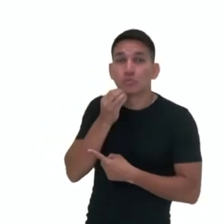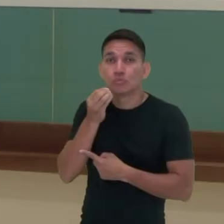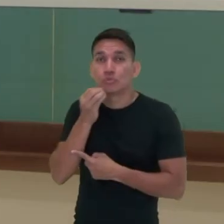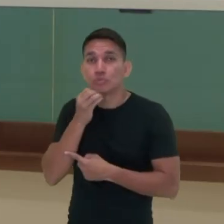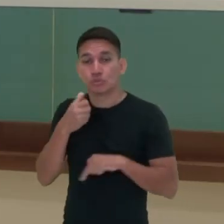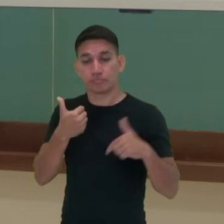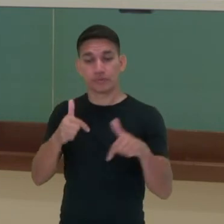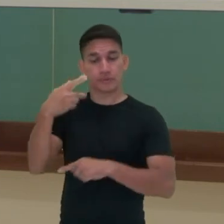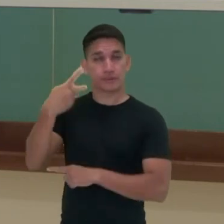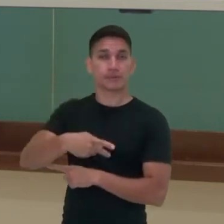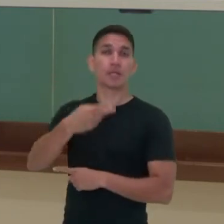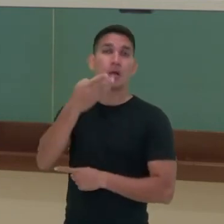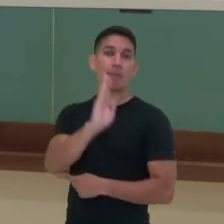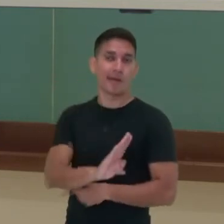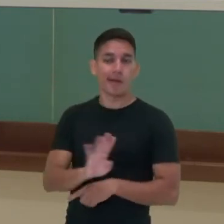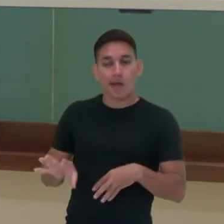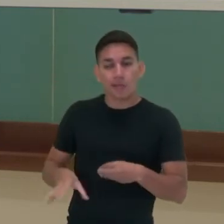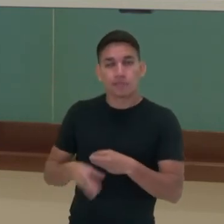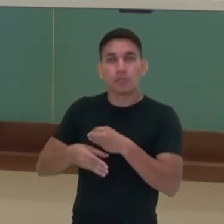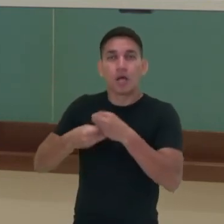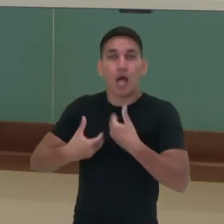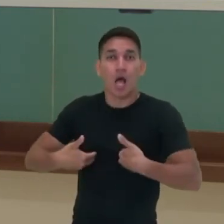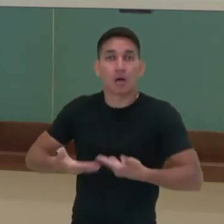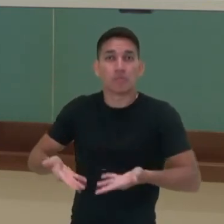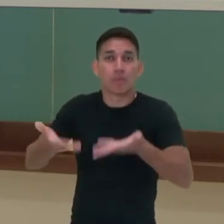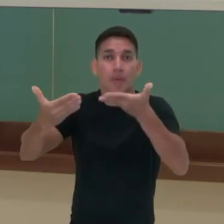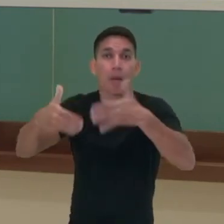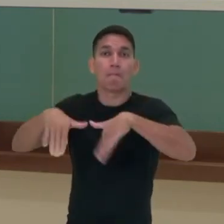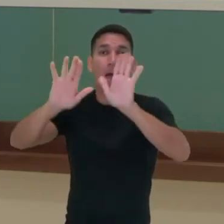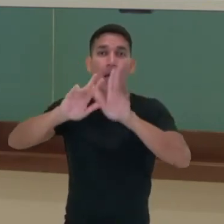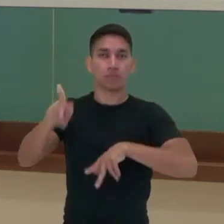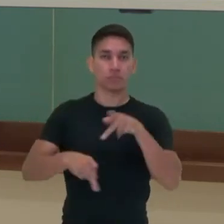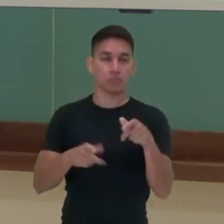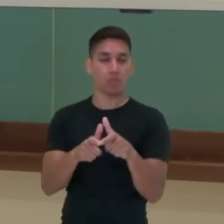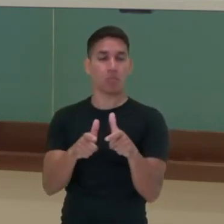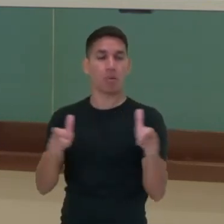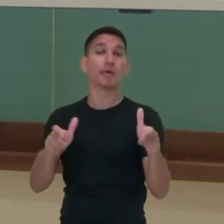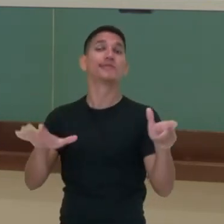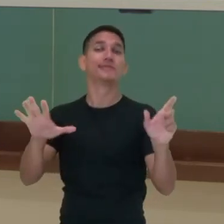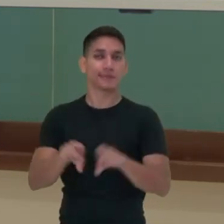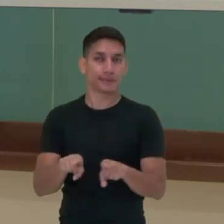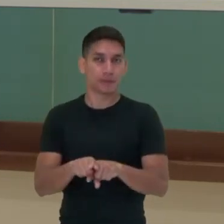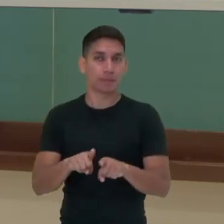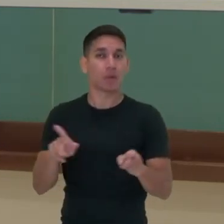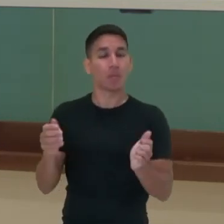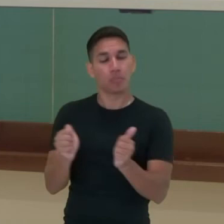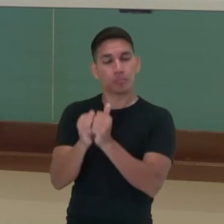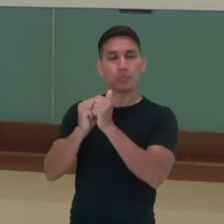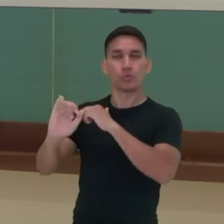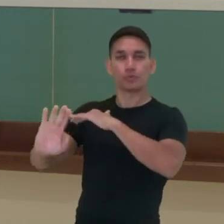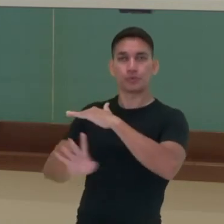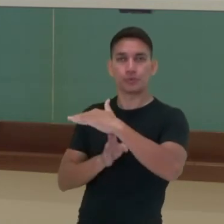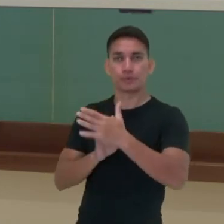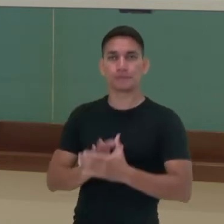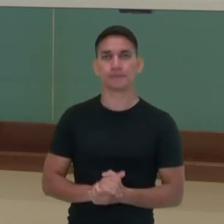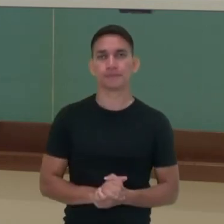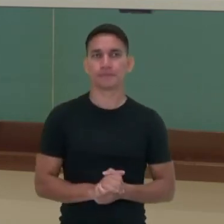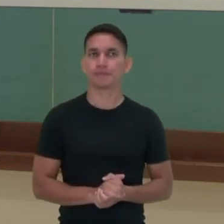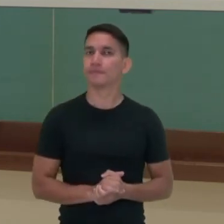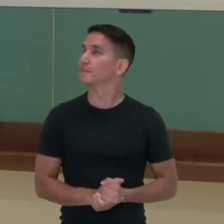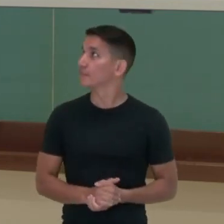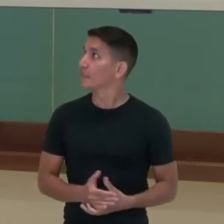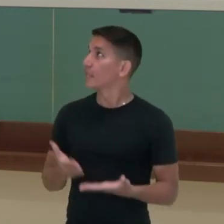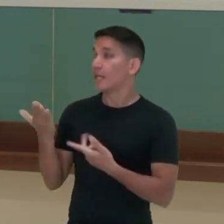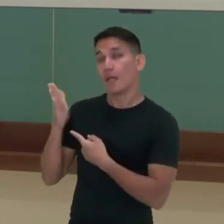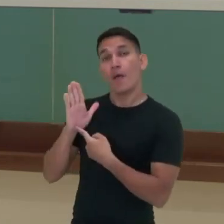Brasil, ajudando então a aumentar a população também, né, junto com os imigrantes, tá bom? Muito bem. Então,